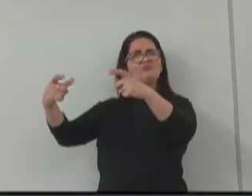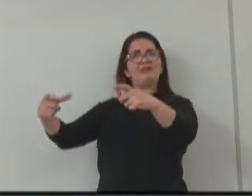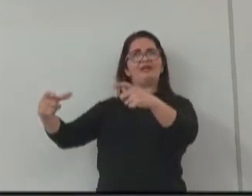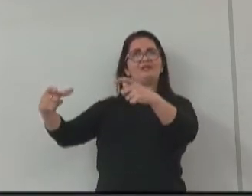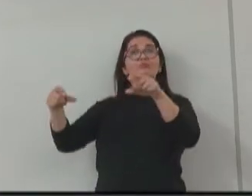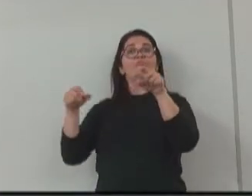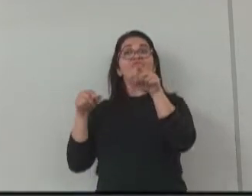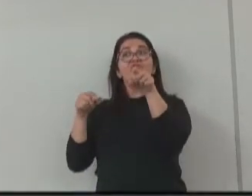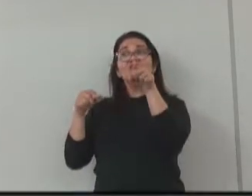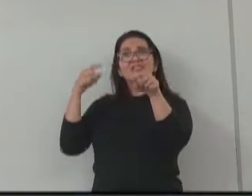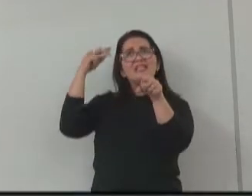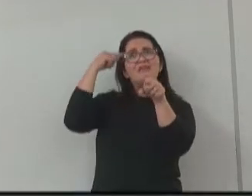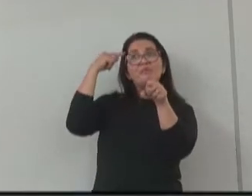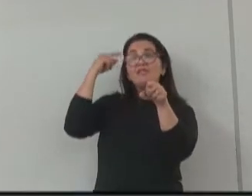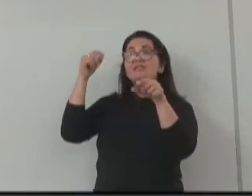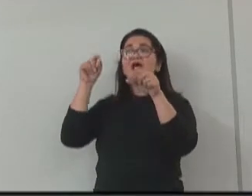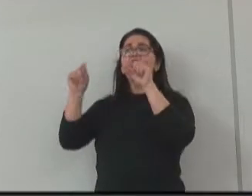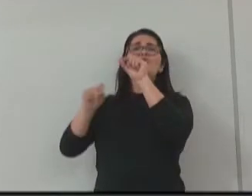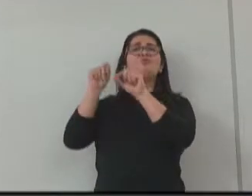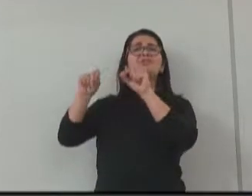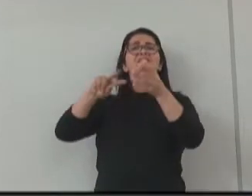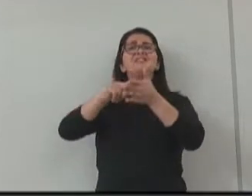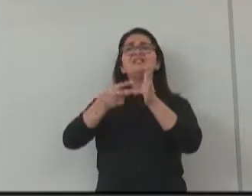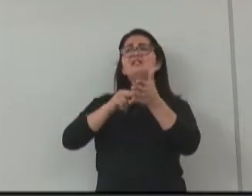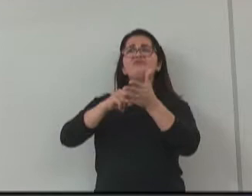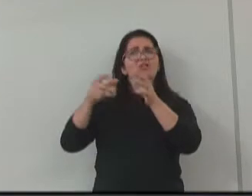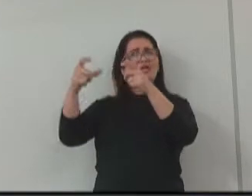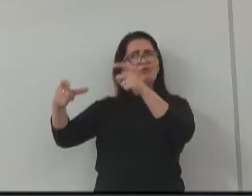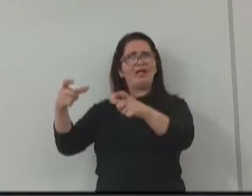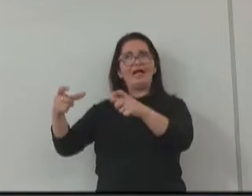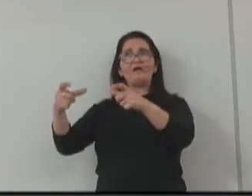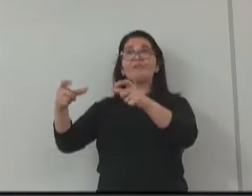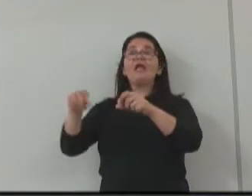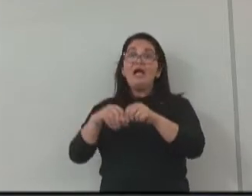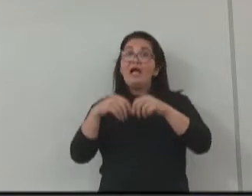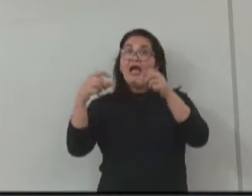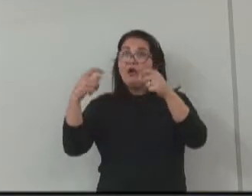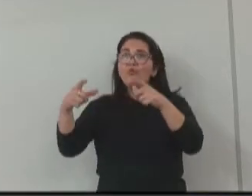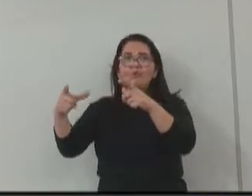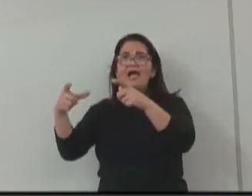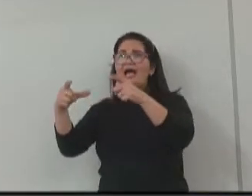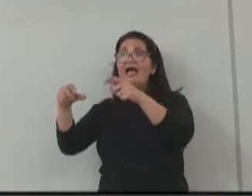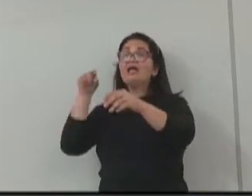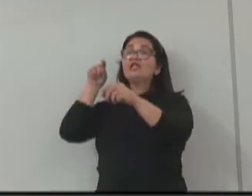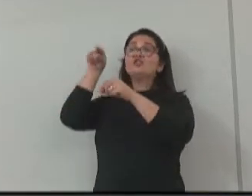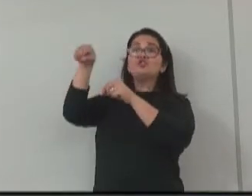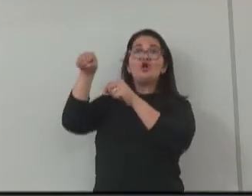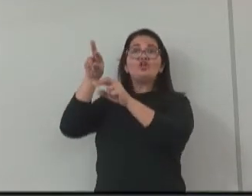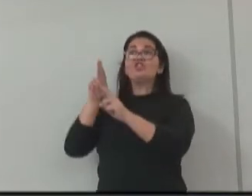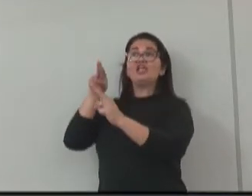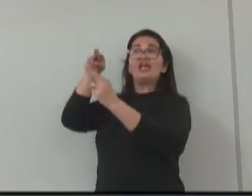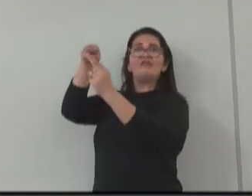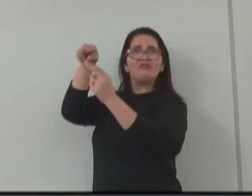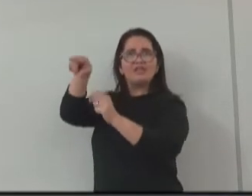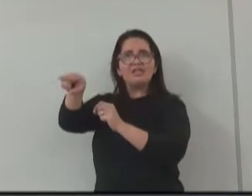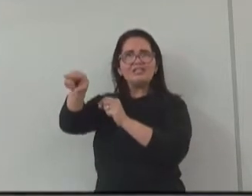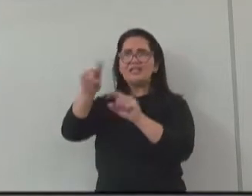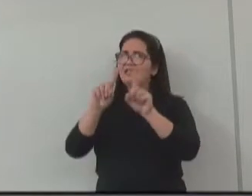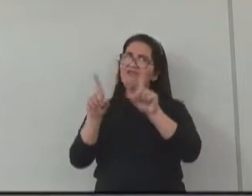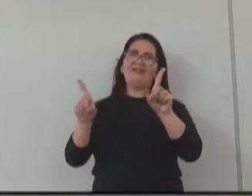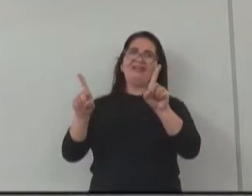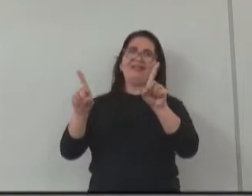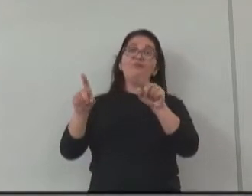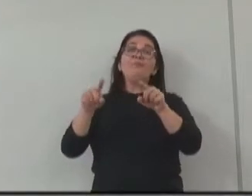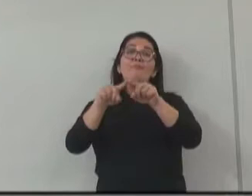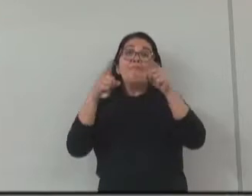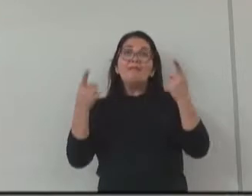ganha em abrangência de significado, deixando de ser compreendido apenas como um espaço. Para a geografia,